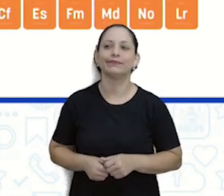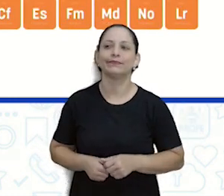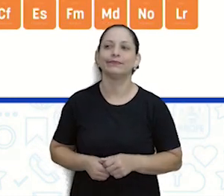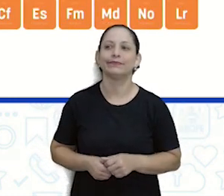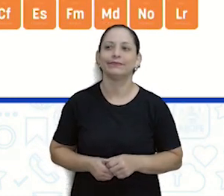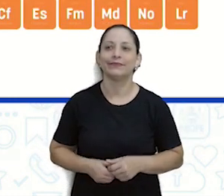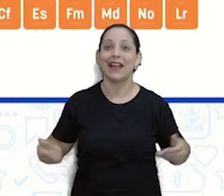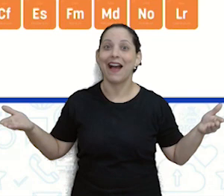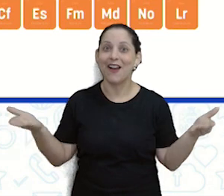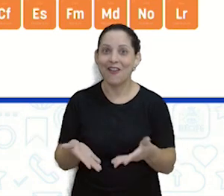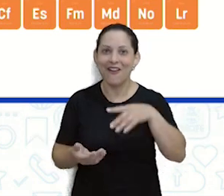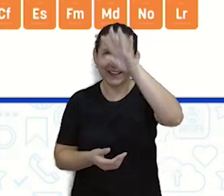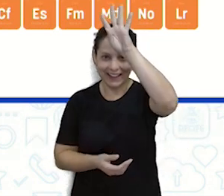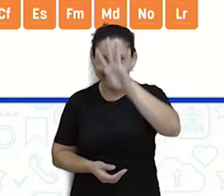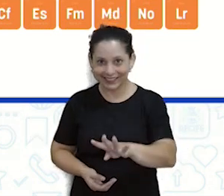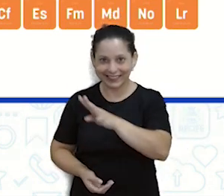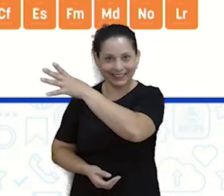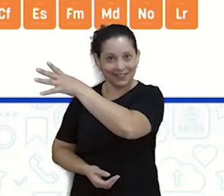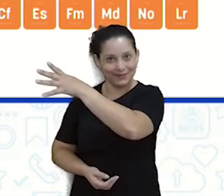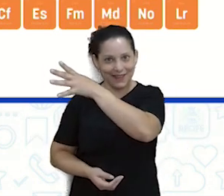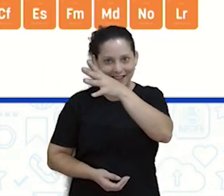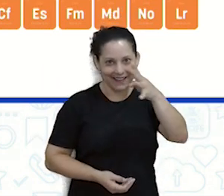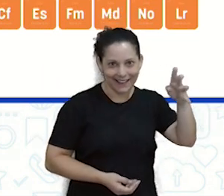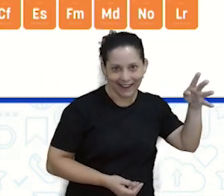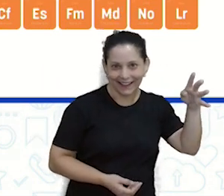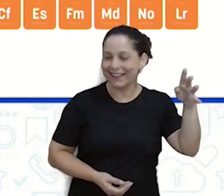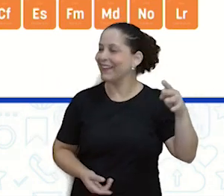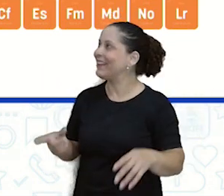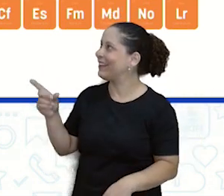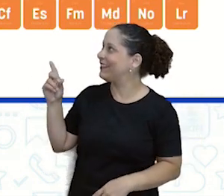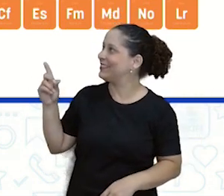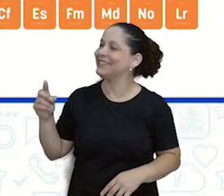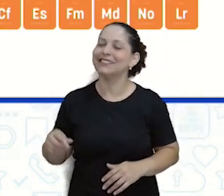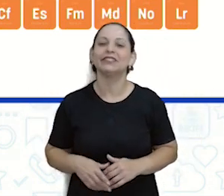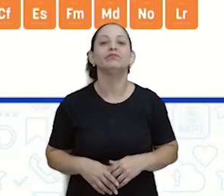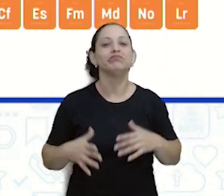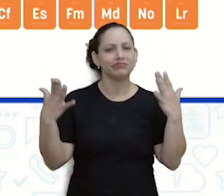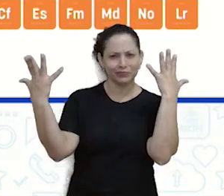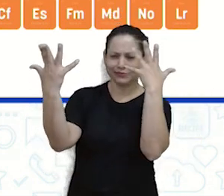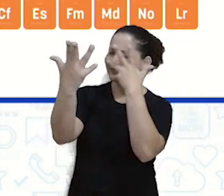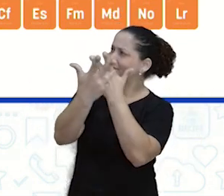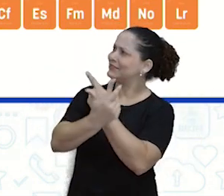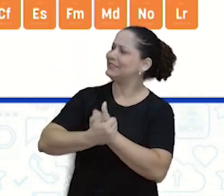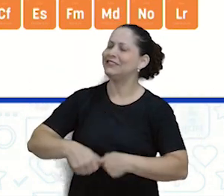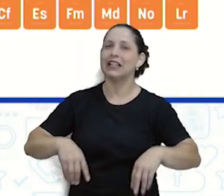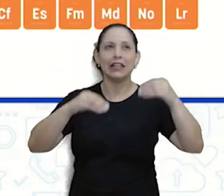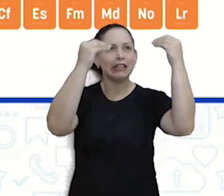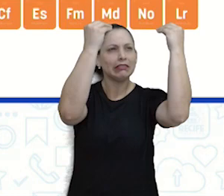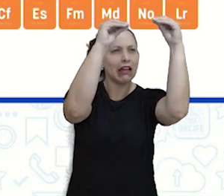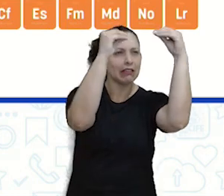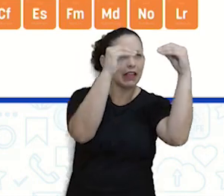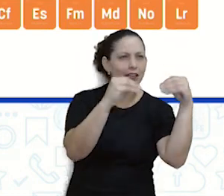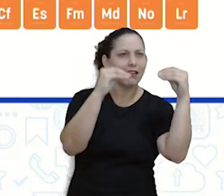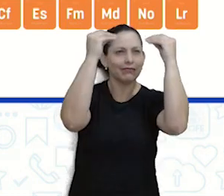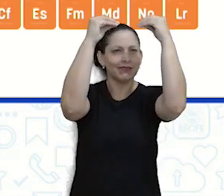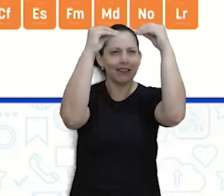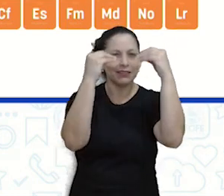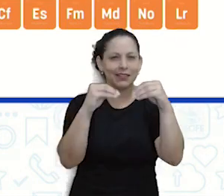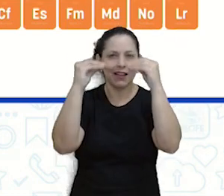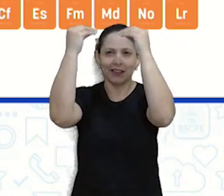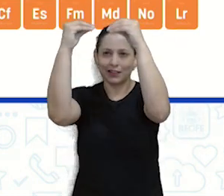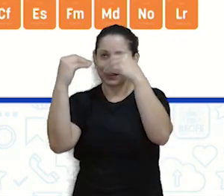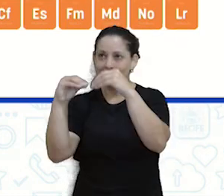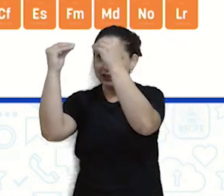Eita, olha a nossa tabela aí, prof. Tabela chiquérrima, né? Lindíssima, cheia de elementos químicos. Pois é. E